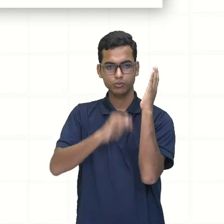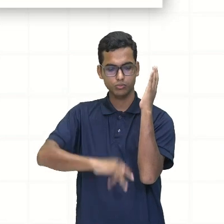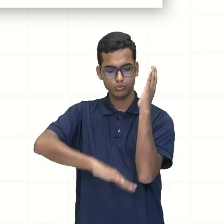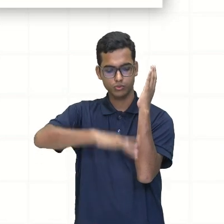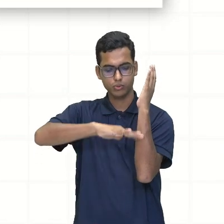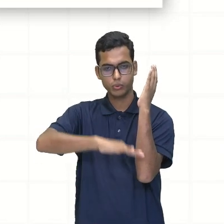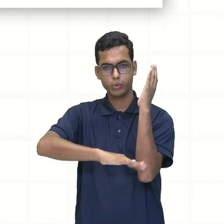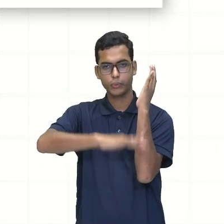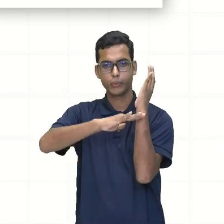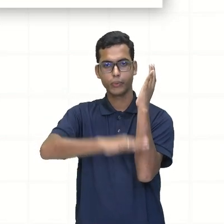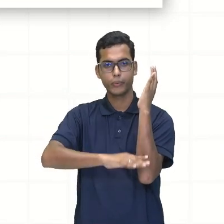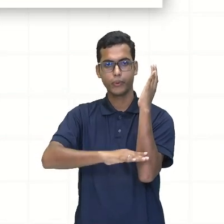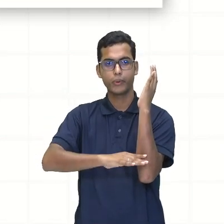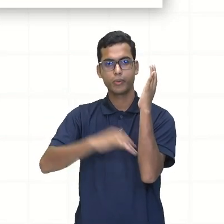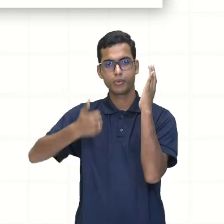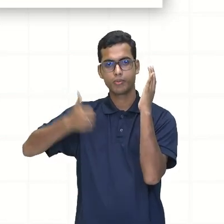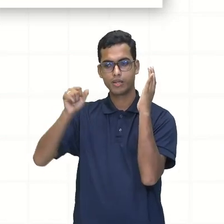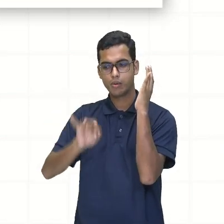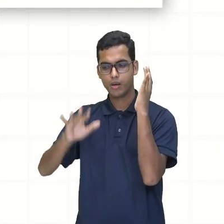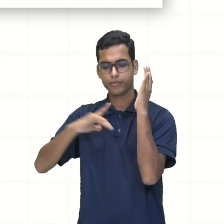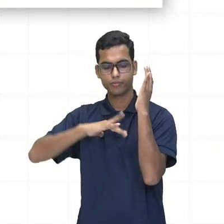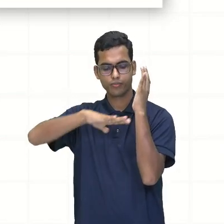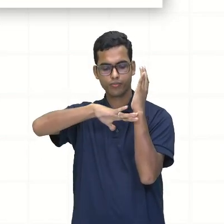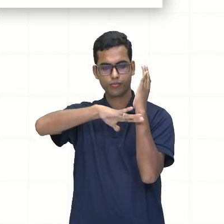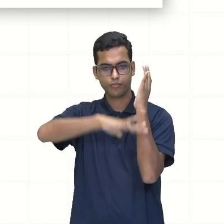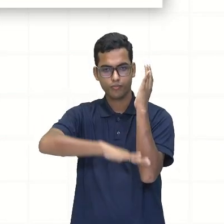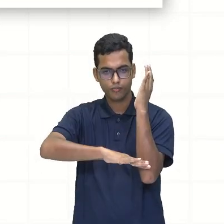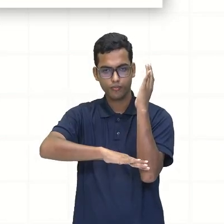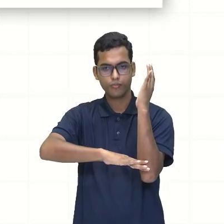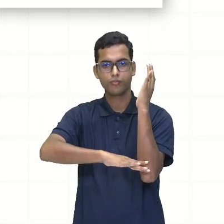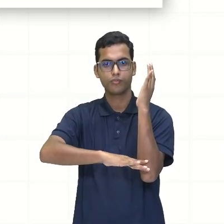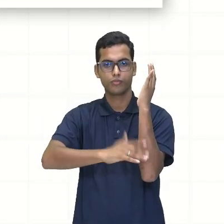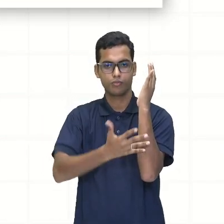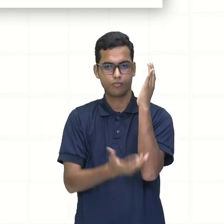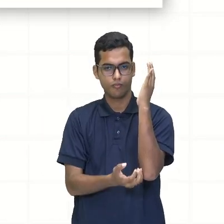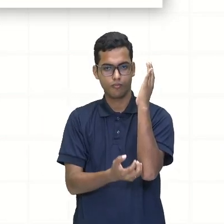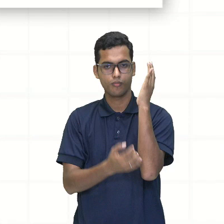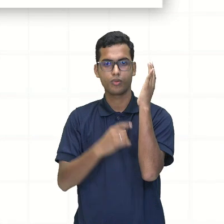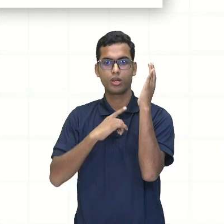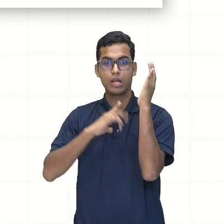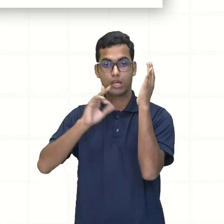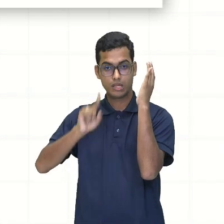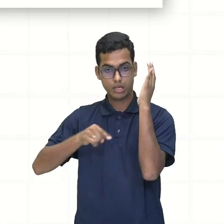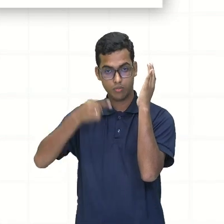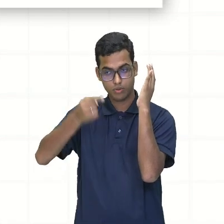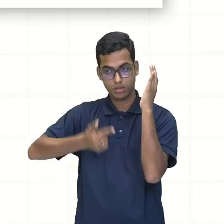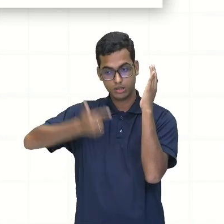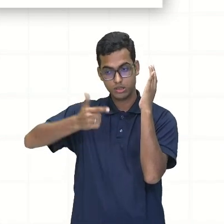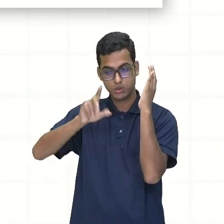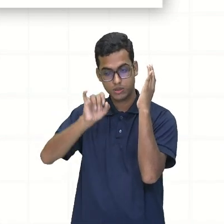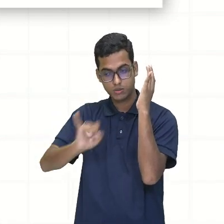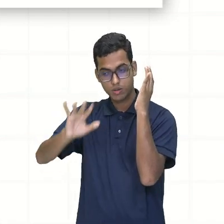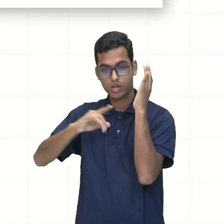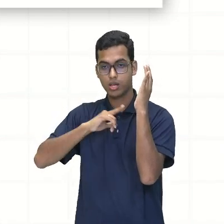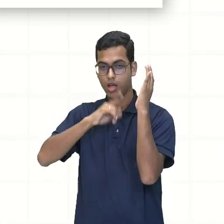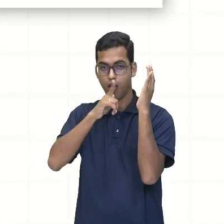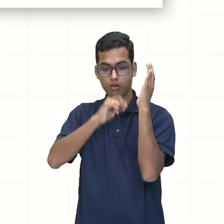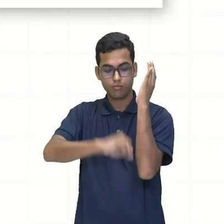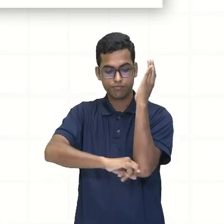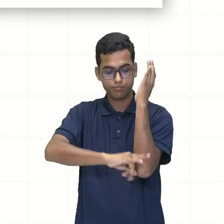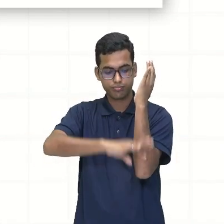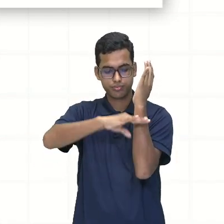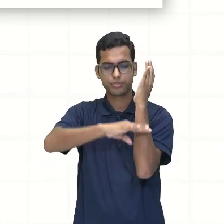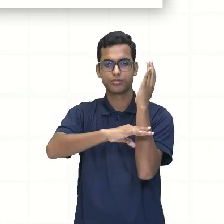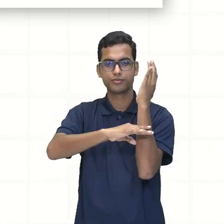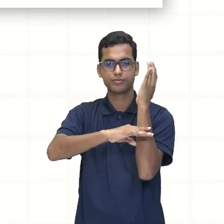segunda imagem, ela está submersa. O que acontece nesse tipo de mata? Durante o período de cheia dos rios, essa área